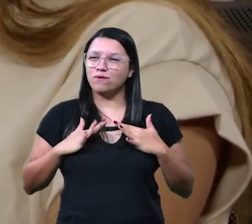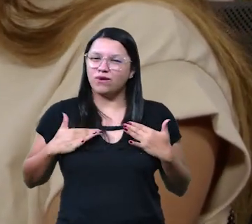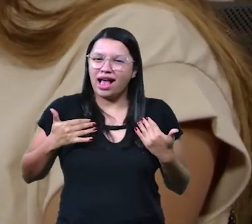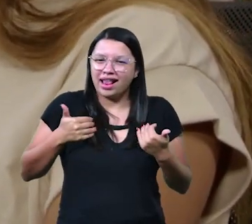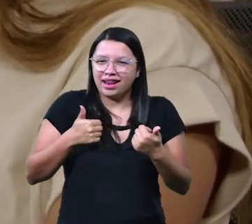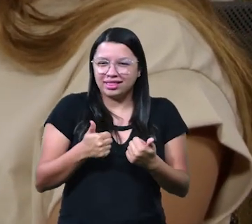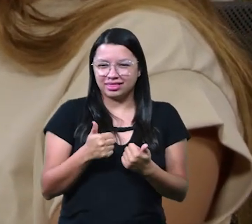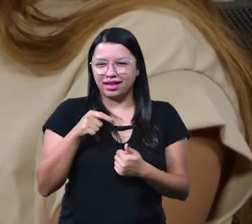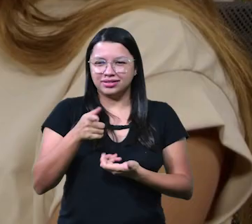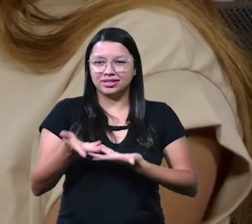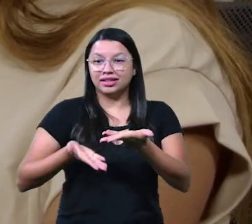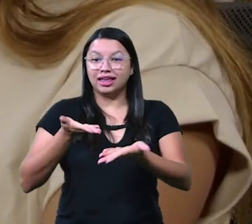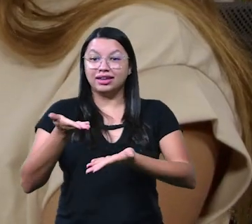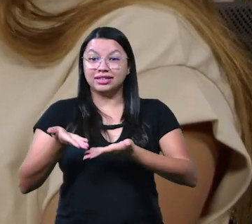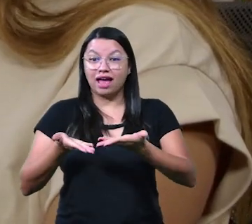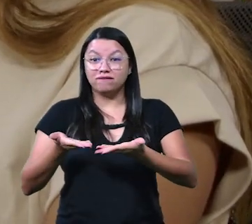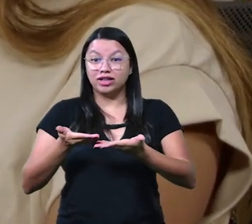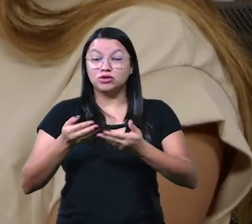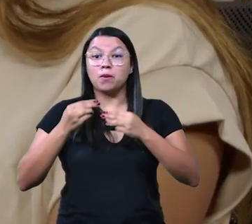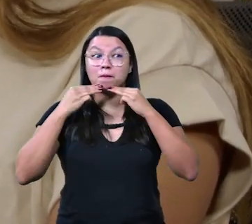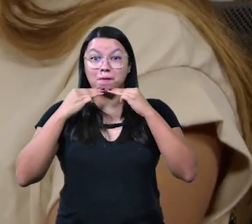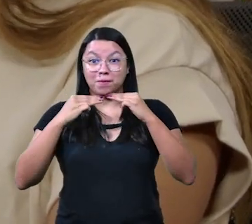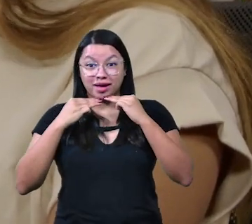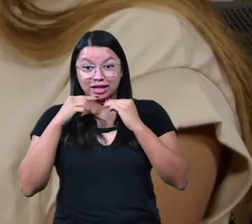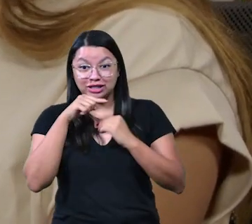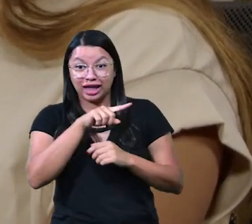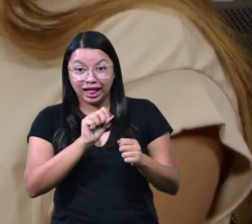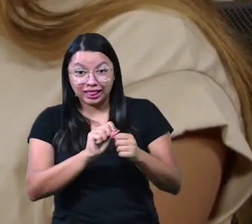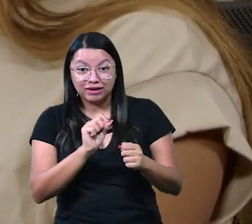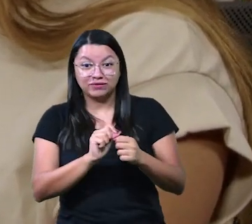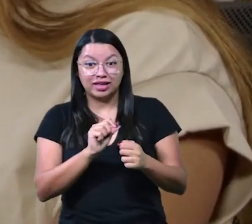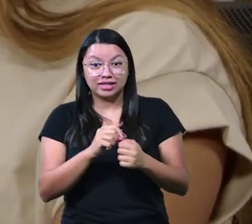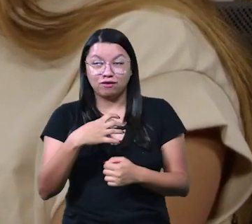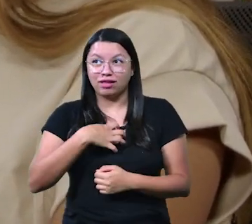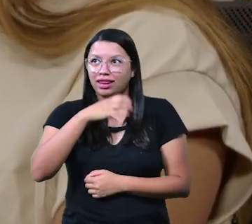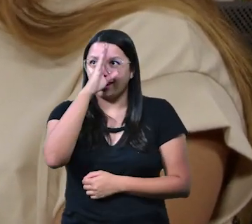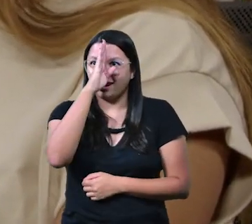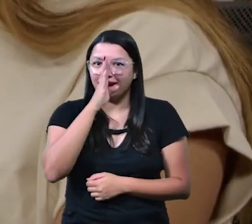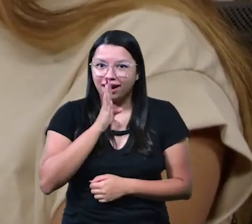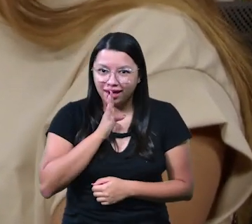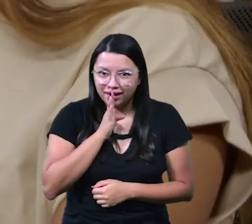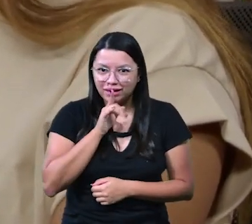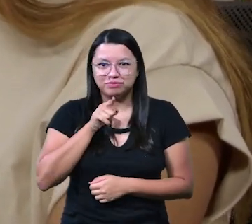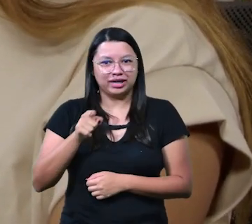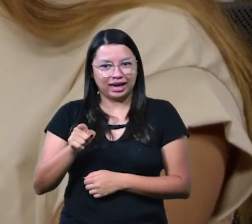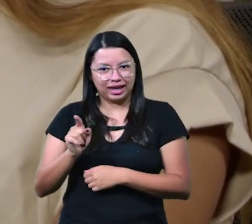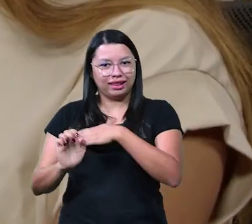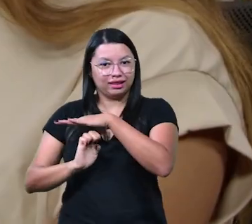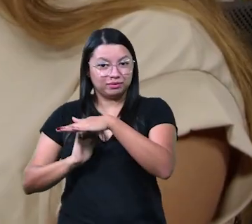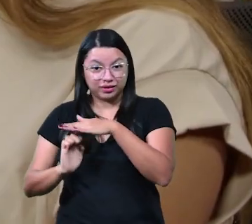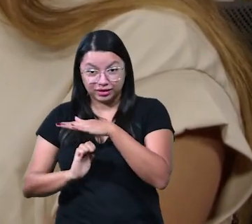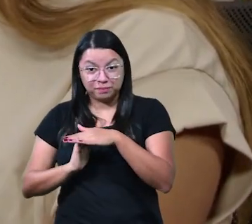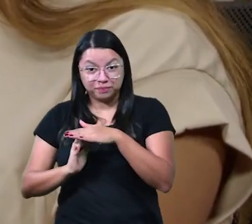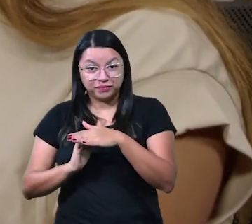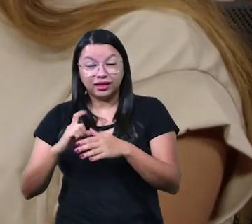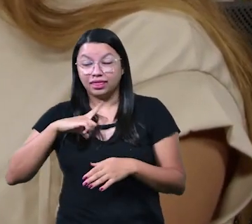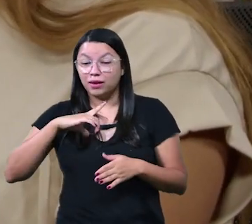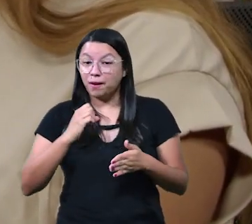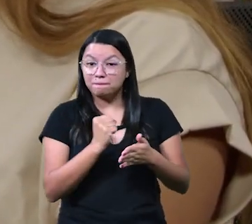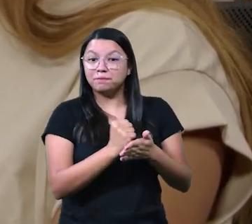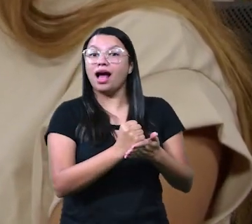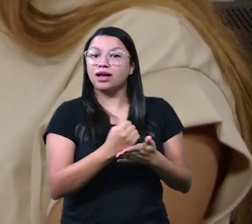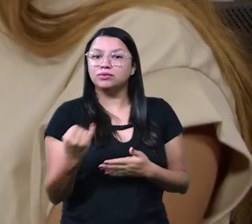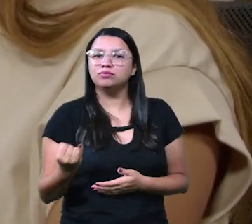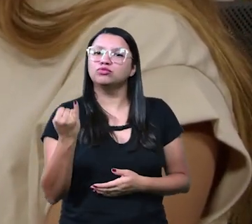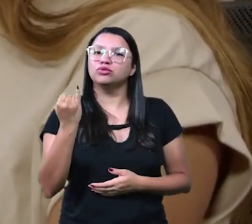daquele serviço, a divulgação, o marketing que ela está fazendo de forma totalmente gratuita para aquele empreendimento, isso tem um impacto ali muito relevante